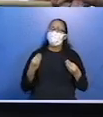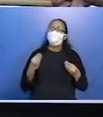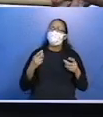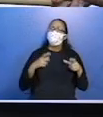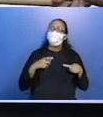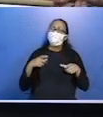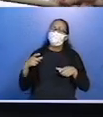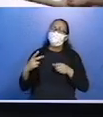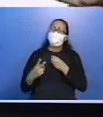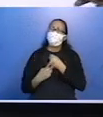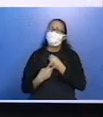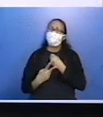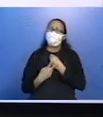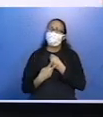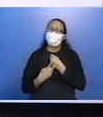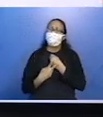aqui?